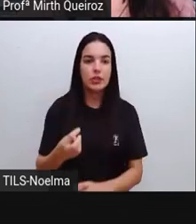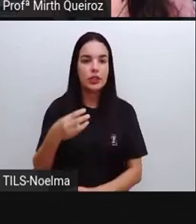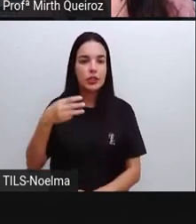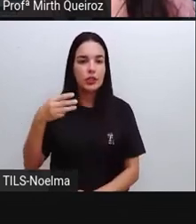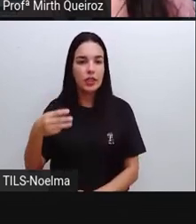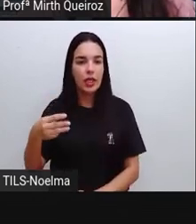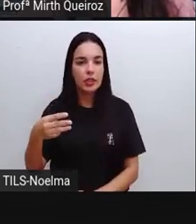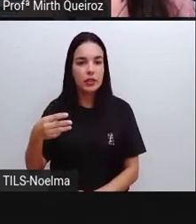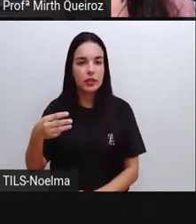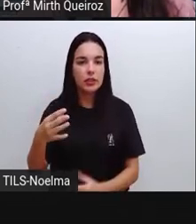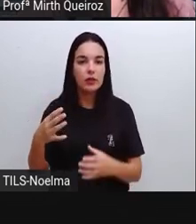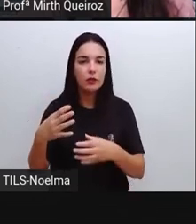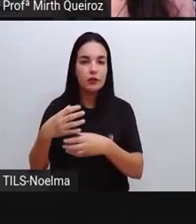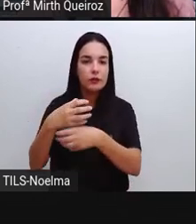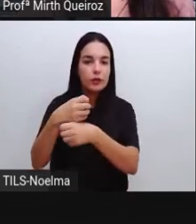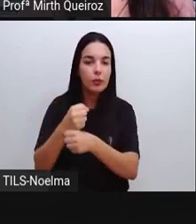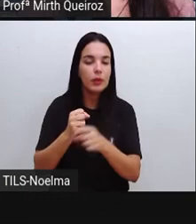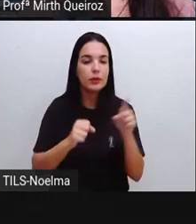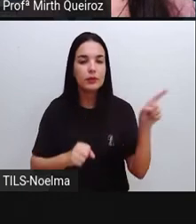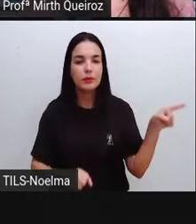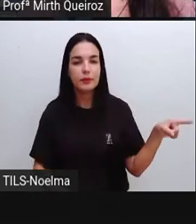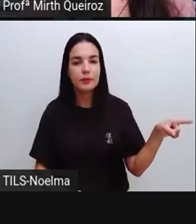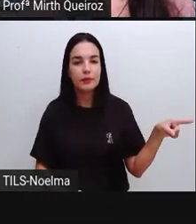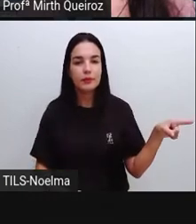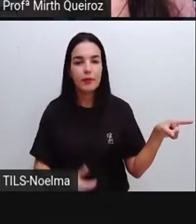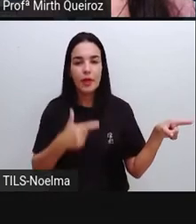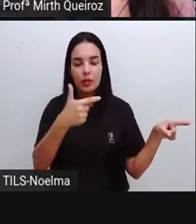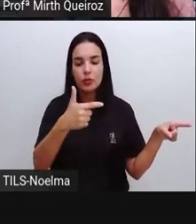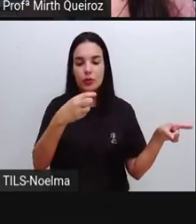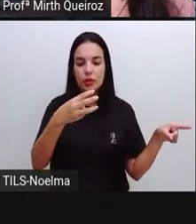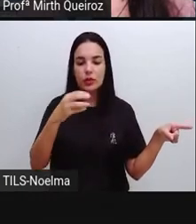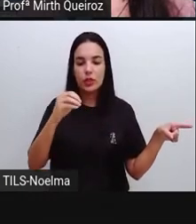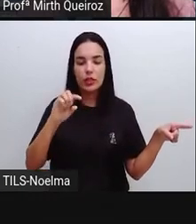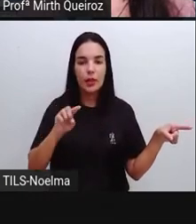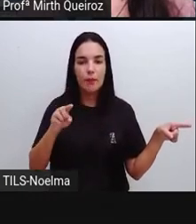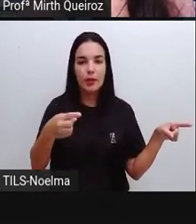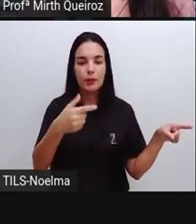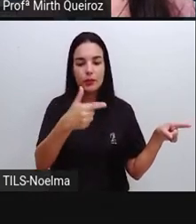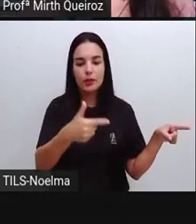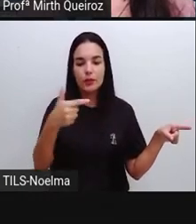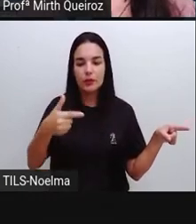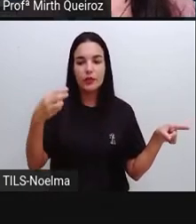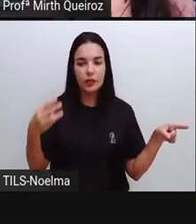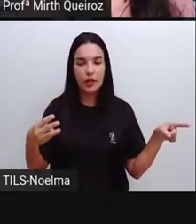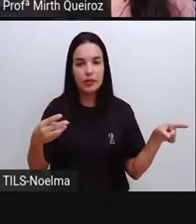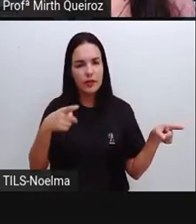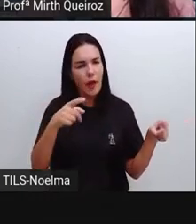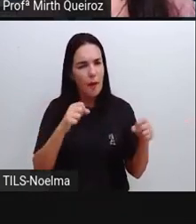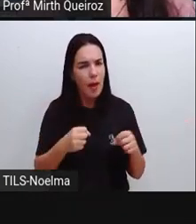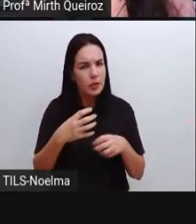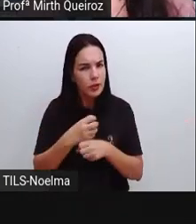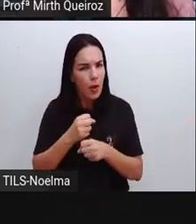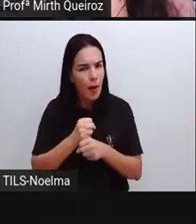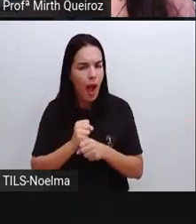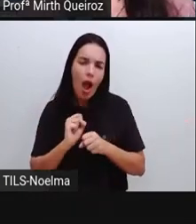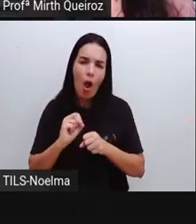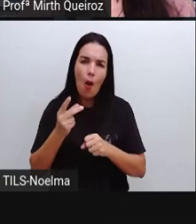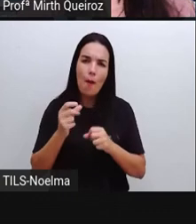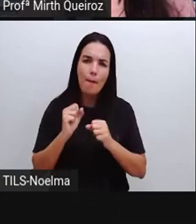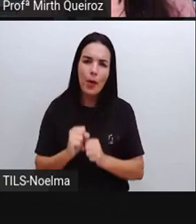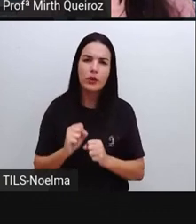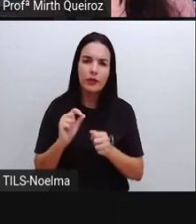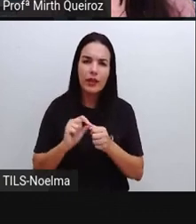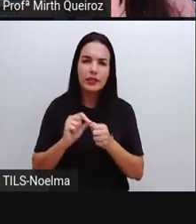220 mais três 230 1223 vocês podem somando ou vocês podem também